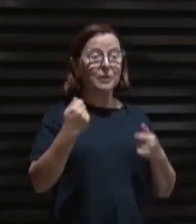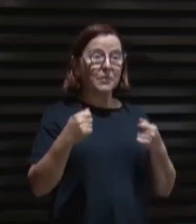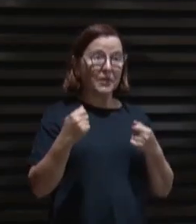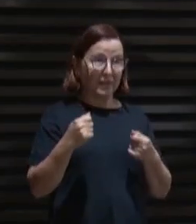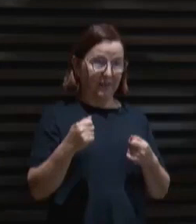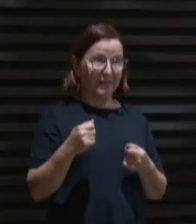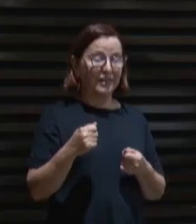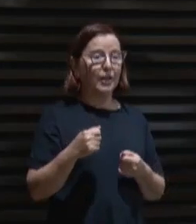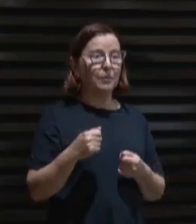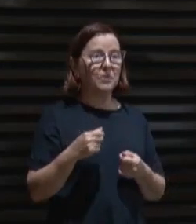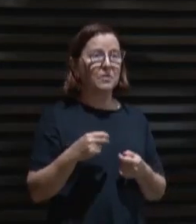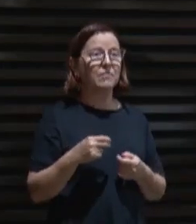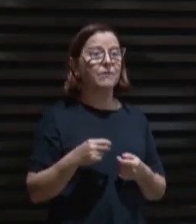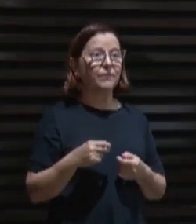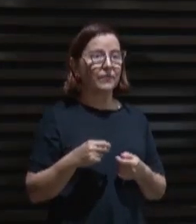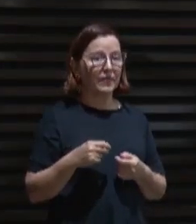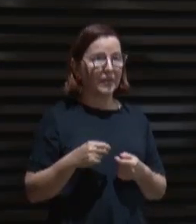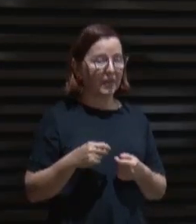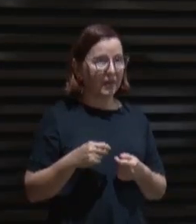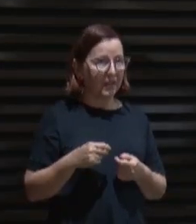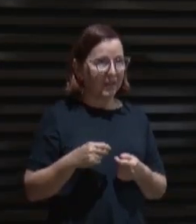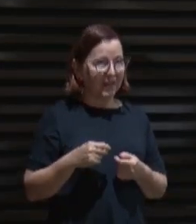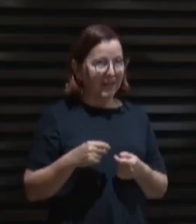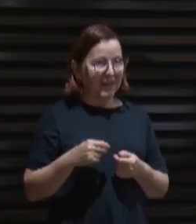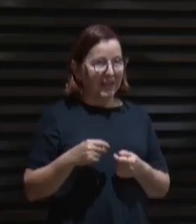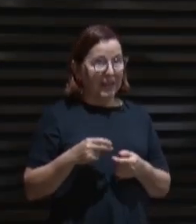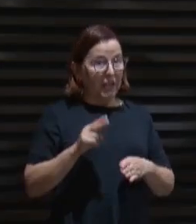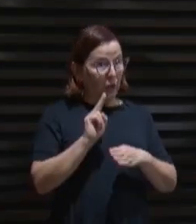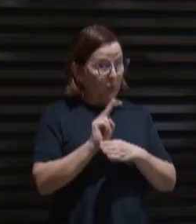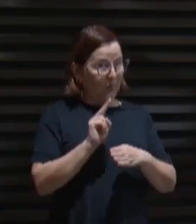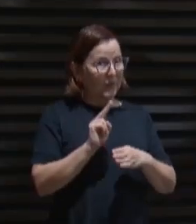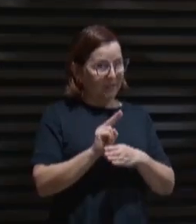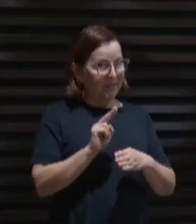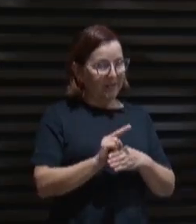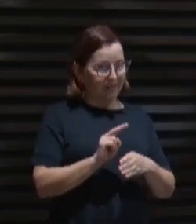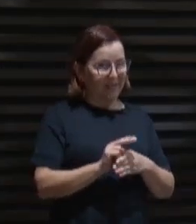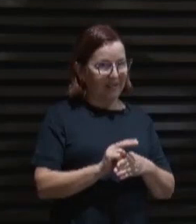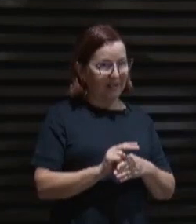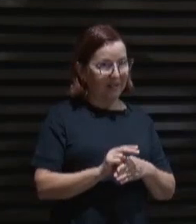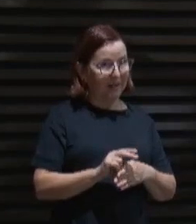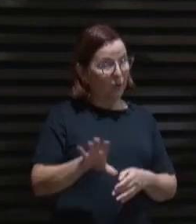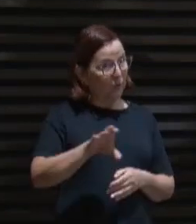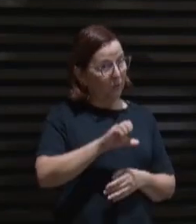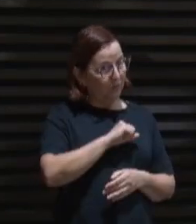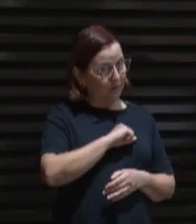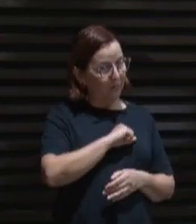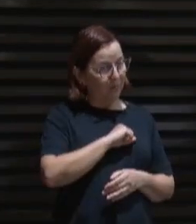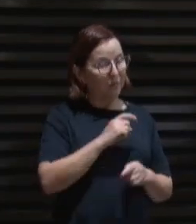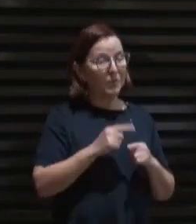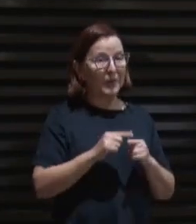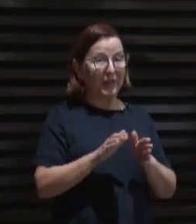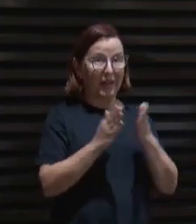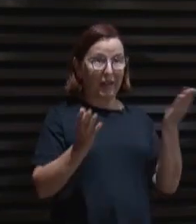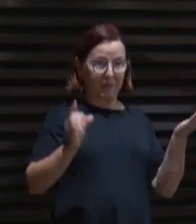assuntos com transparência, mas com amor e restauração de vidas. Porque a Bíblia diz